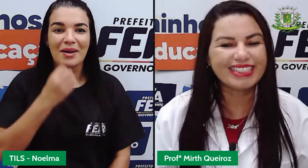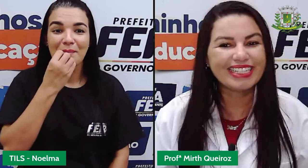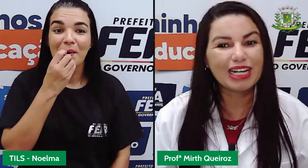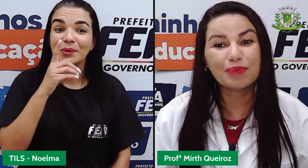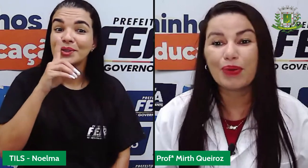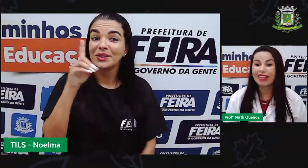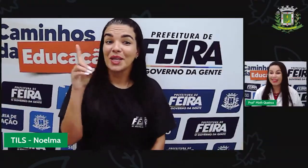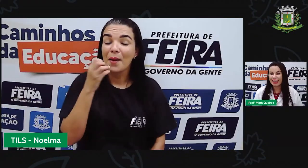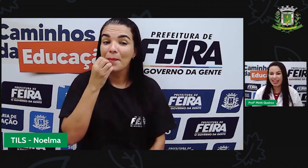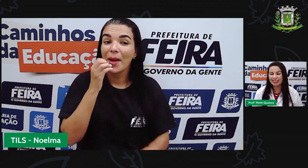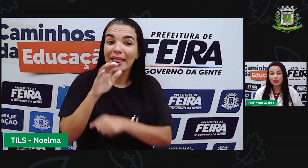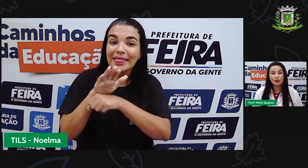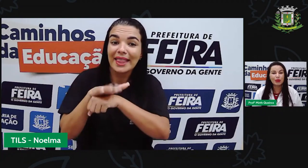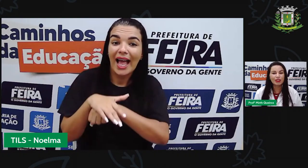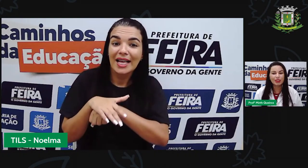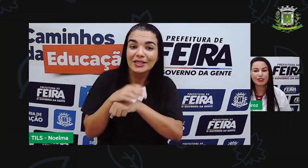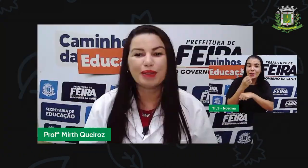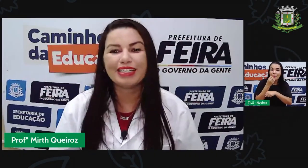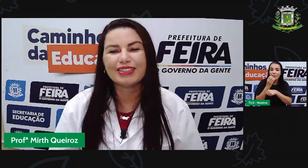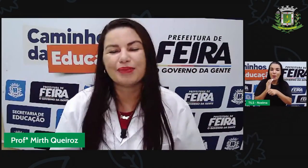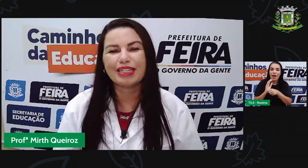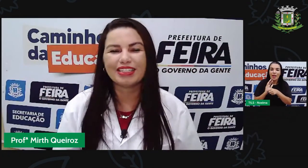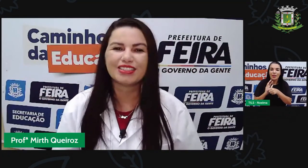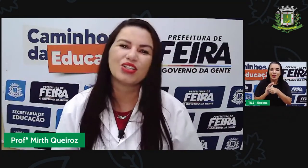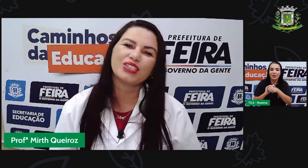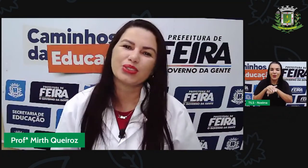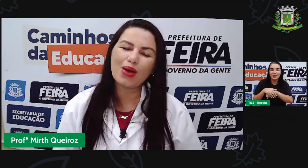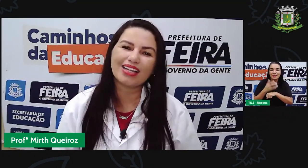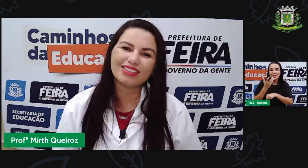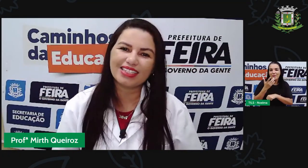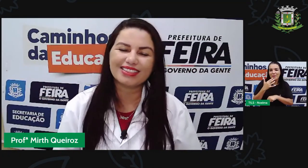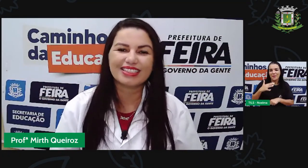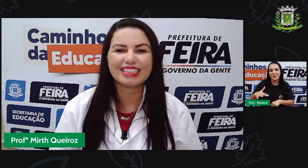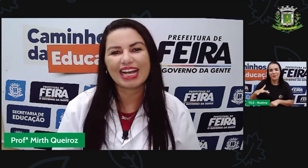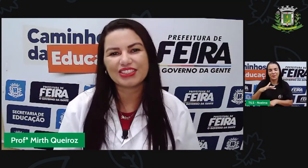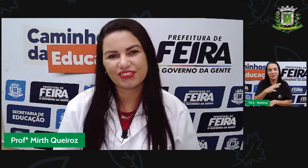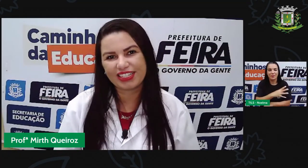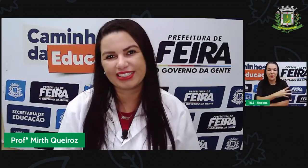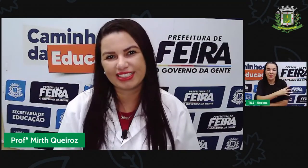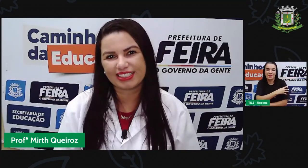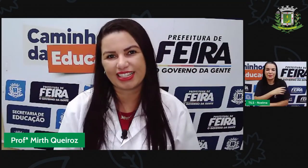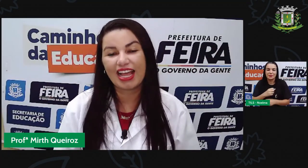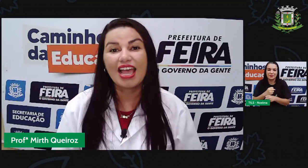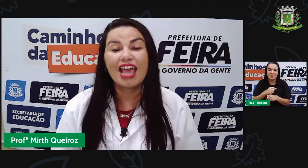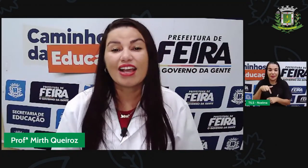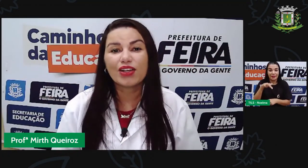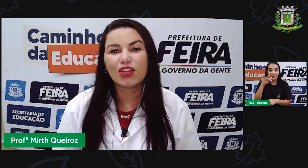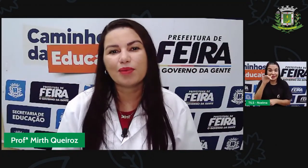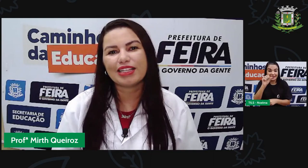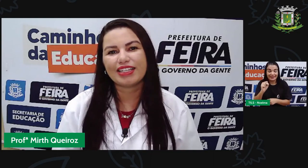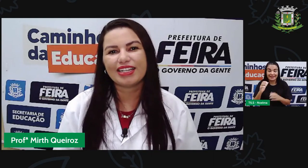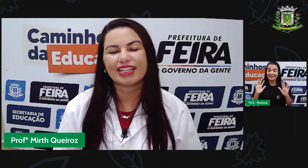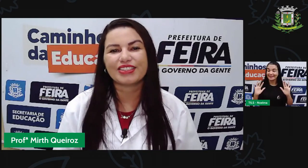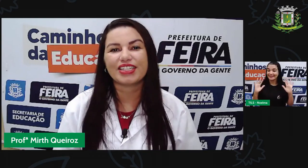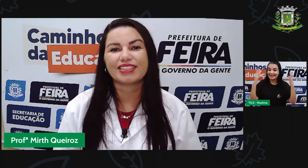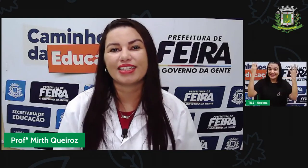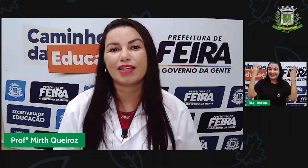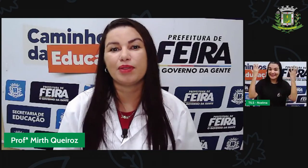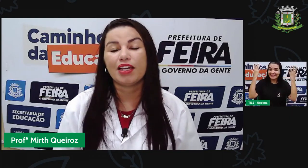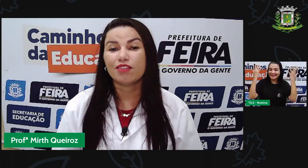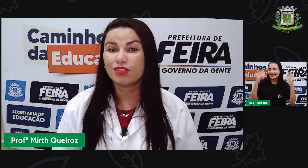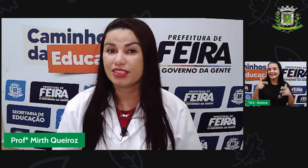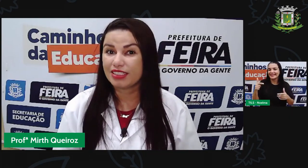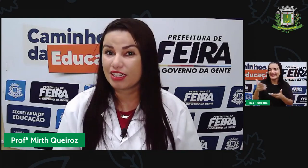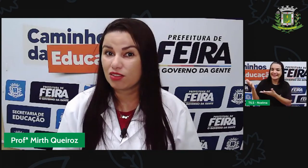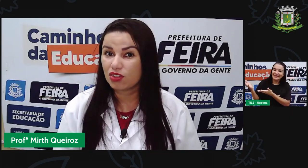Bom dia, boa tarde, boa noite, meninos e meninas, nossos quartos anos da cidade Feira de Santana. É com enorme alegria que a gente